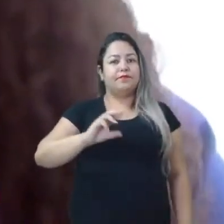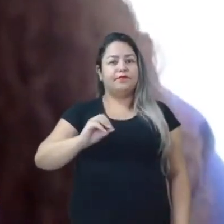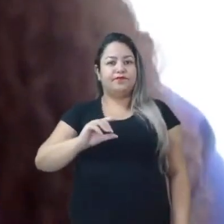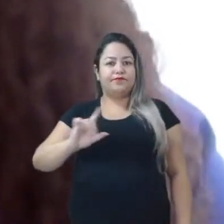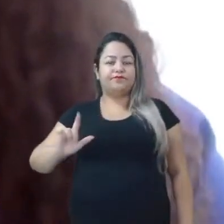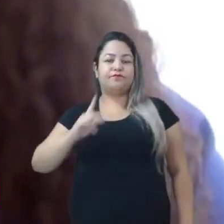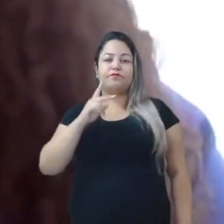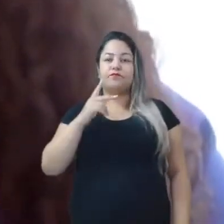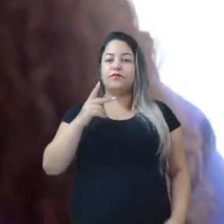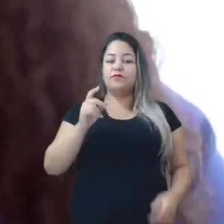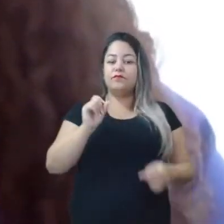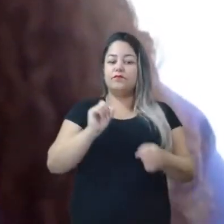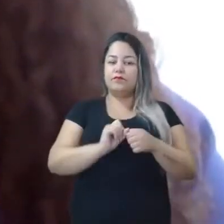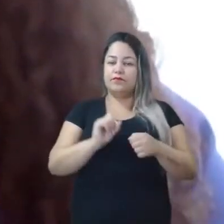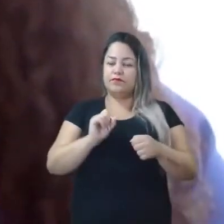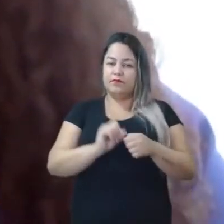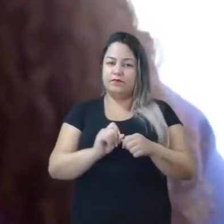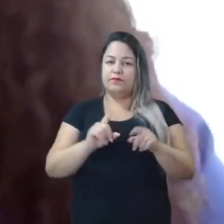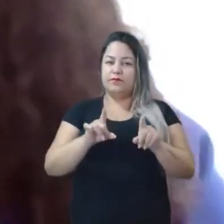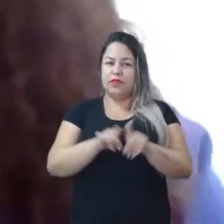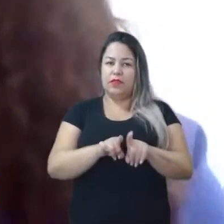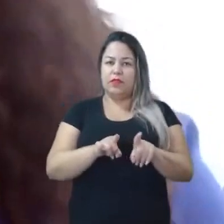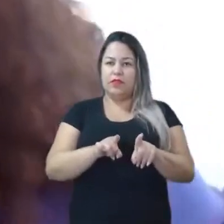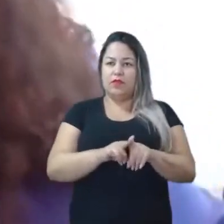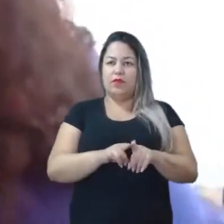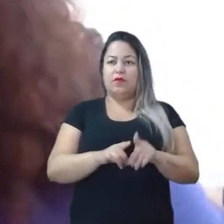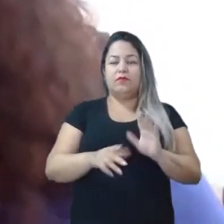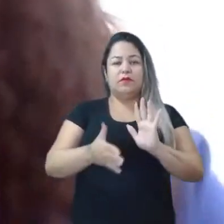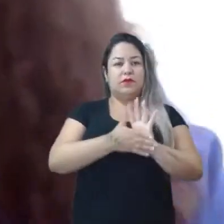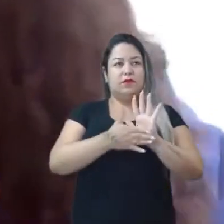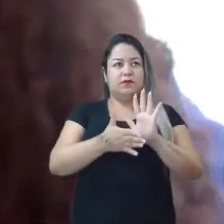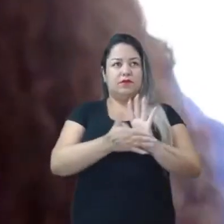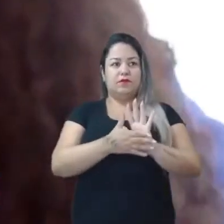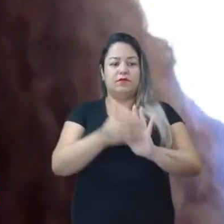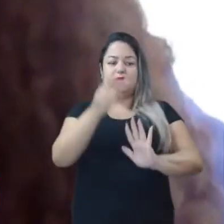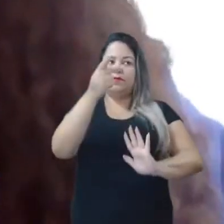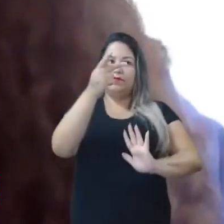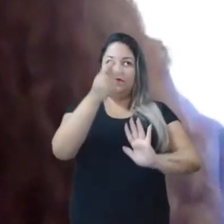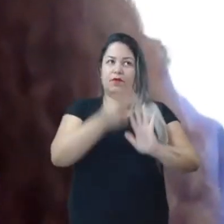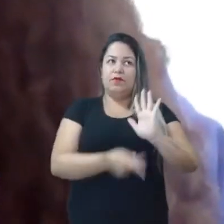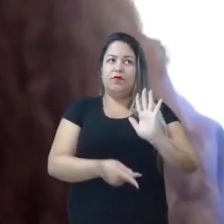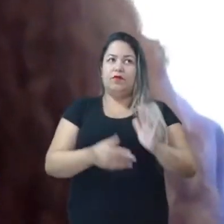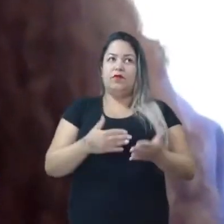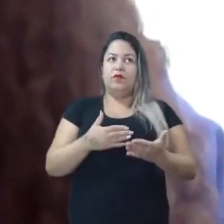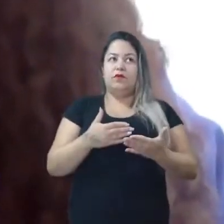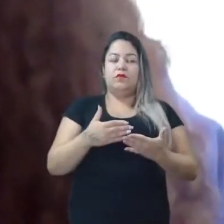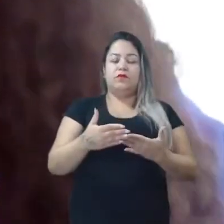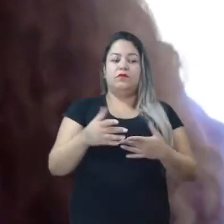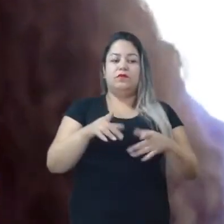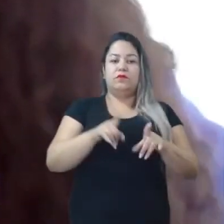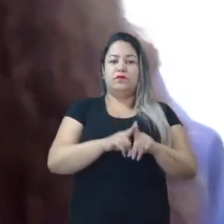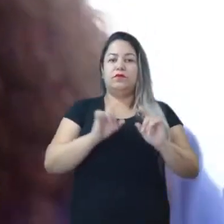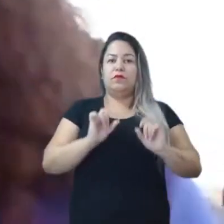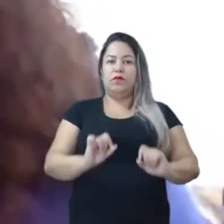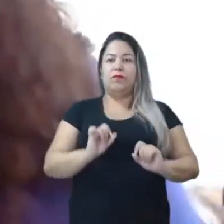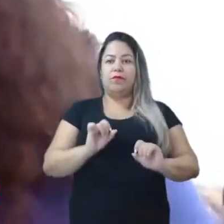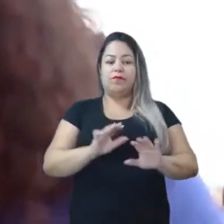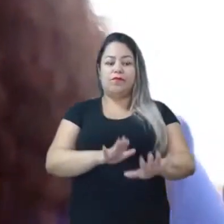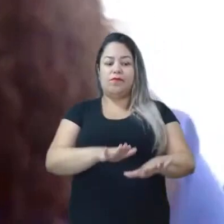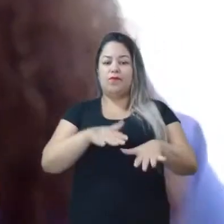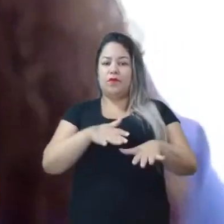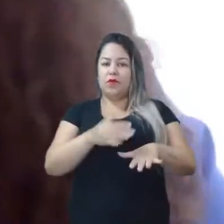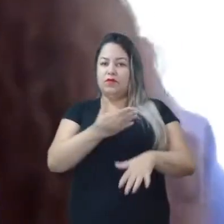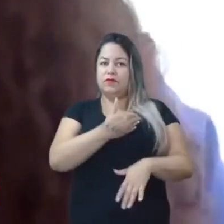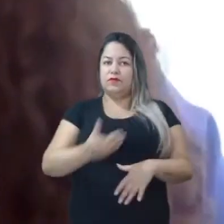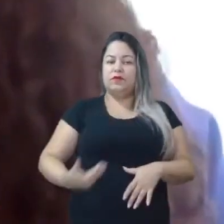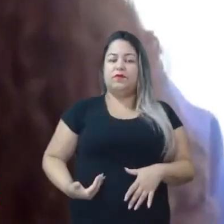a relatoria, né, essa proposta, desse projeto, durante essa audiência pública, e de forma